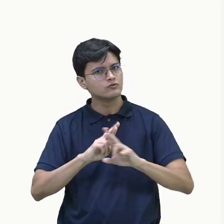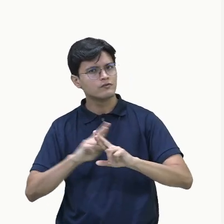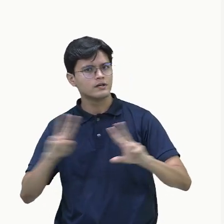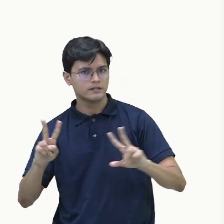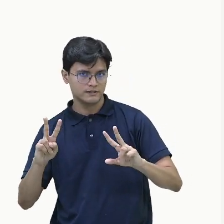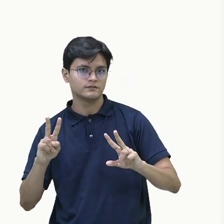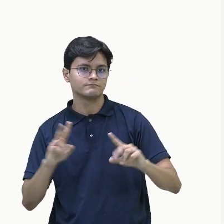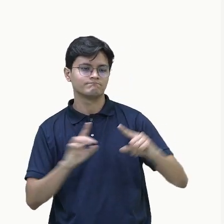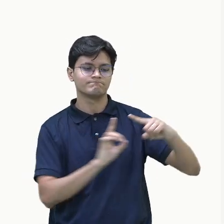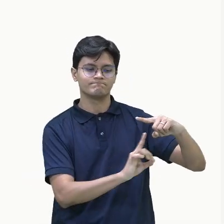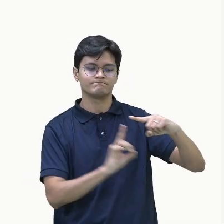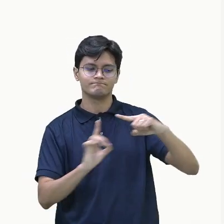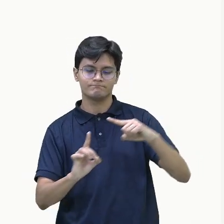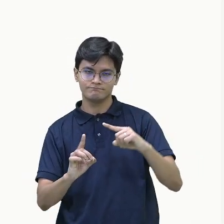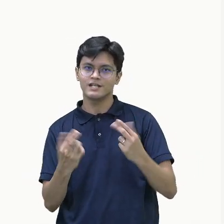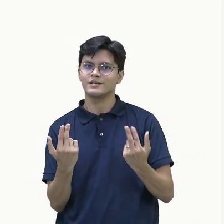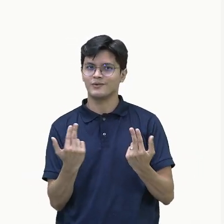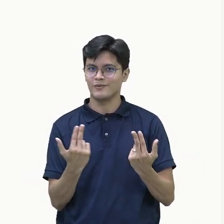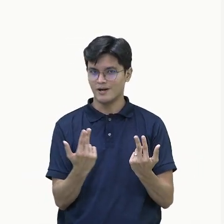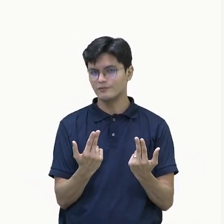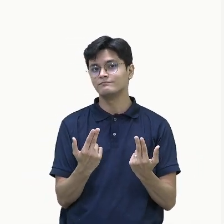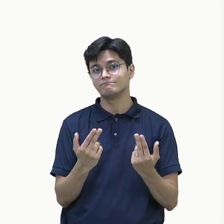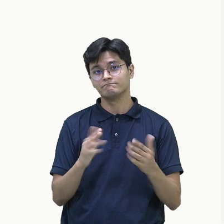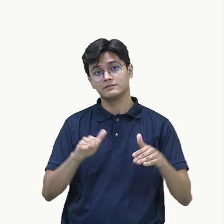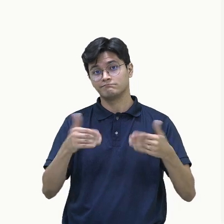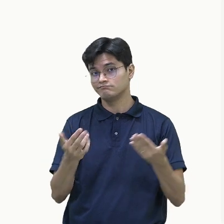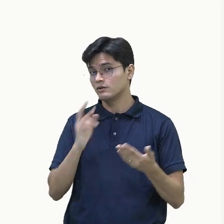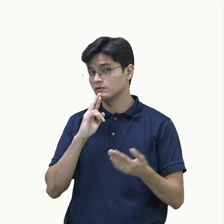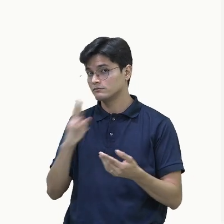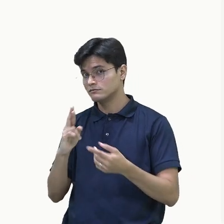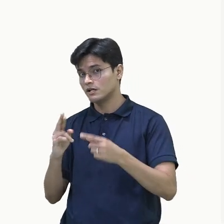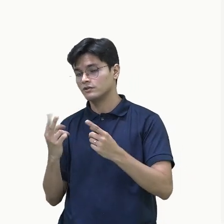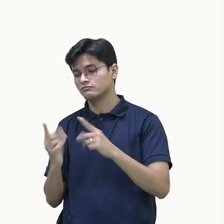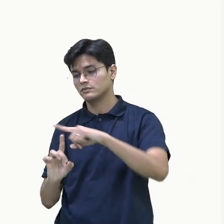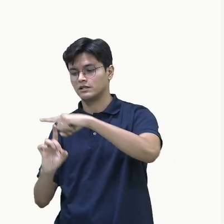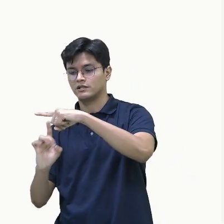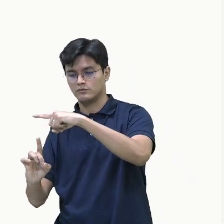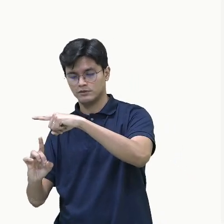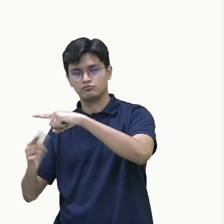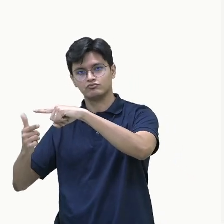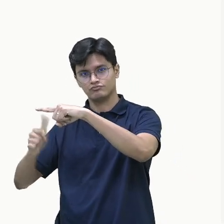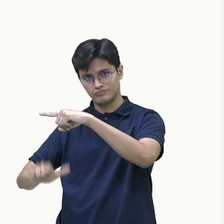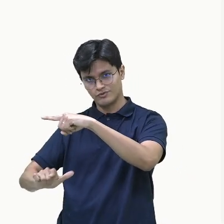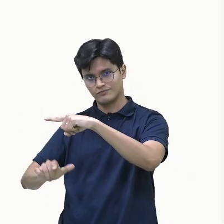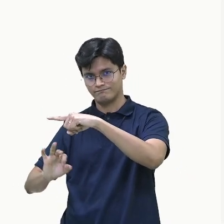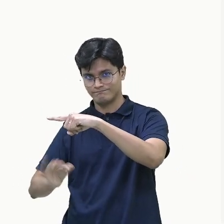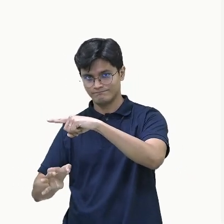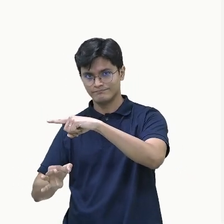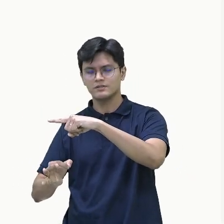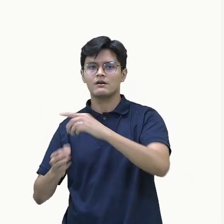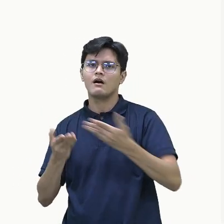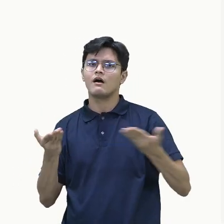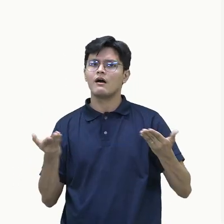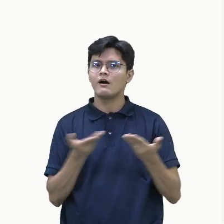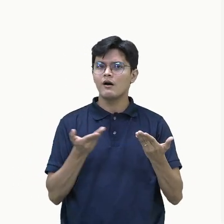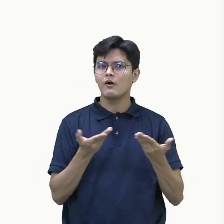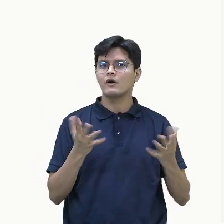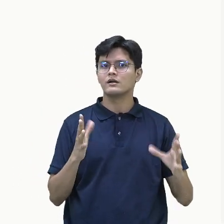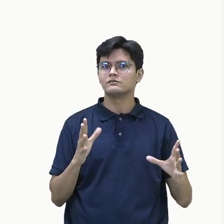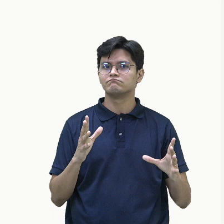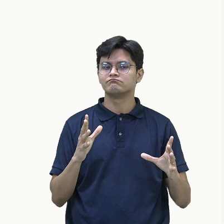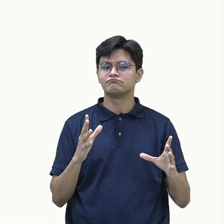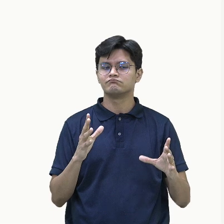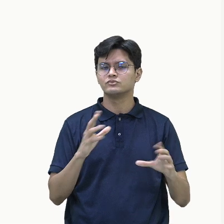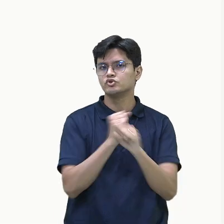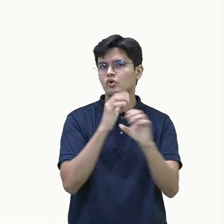vou repetir. Muito bem. 6. E agora, eu vou somar, no caso, vou subtrair,